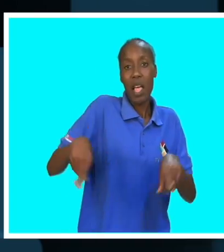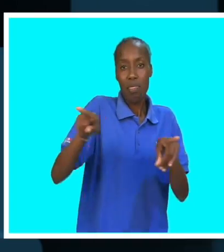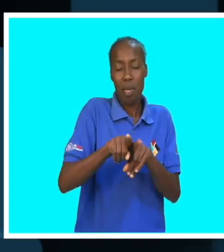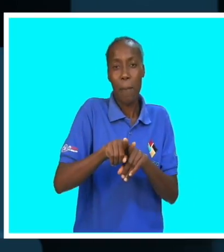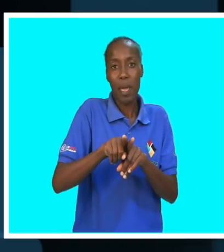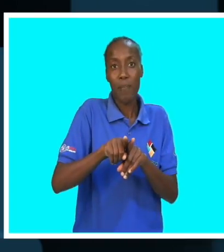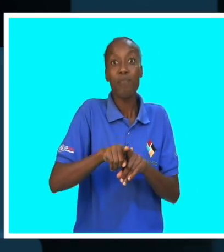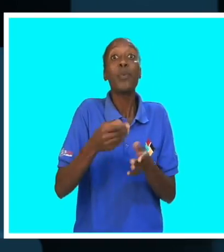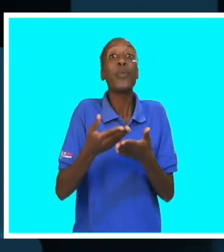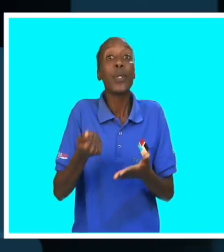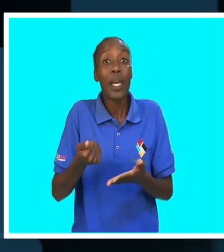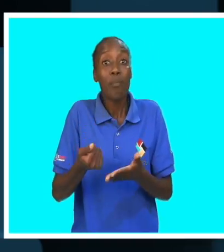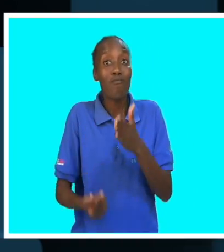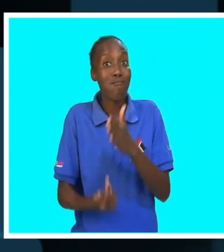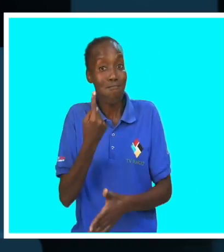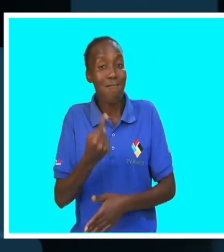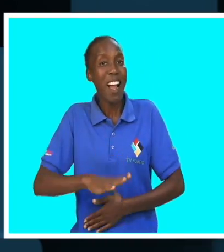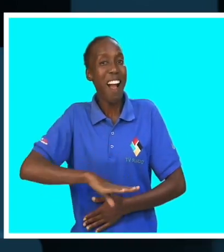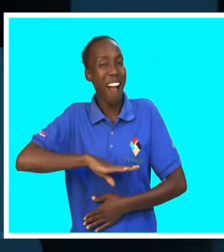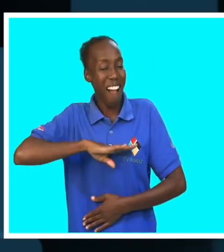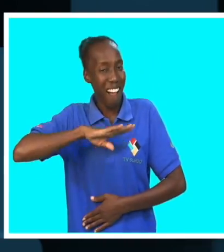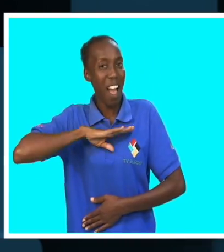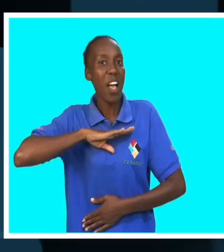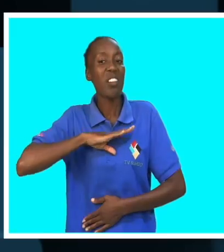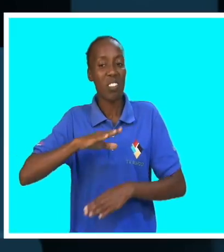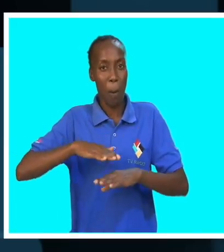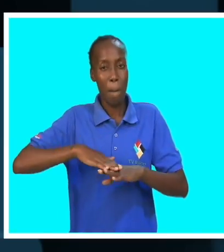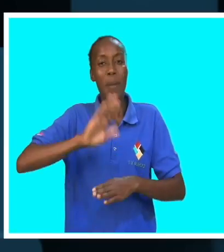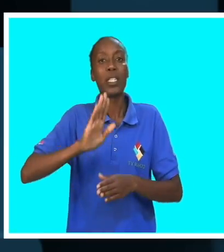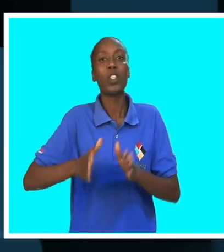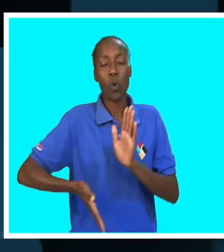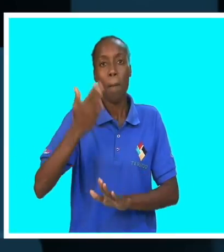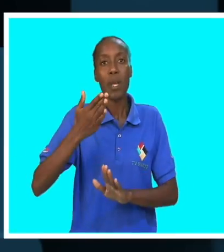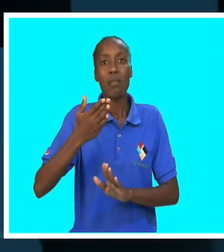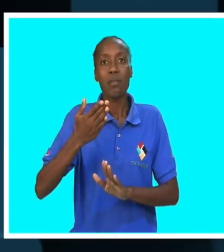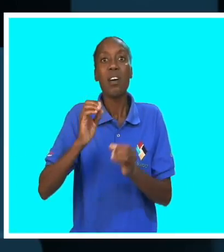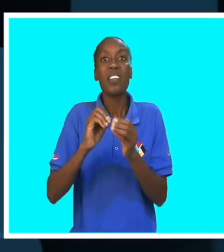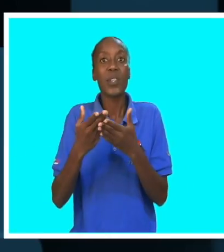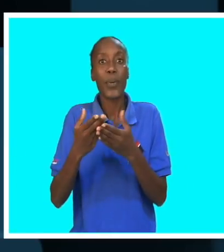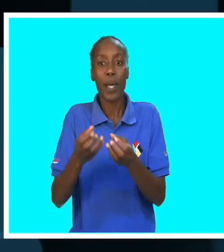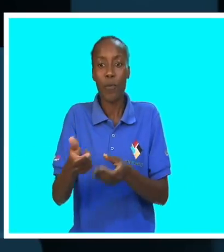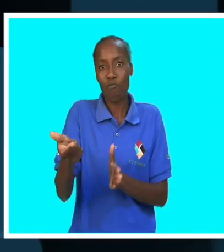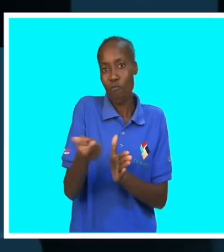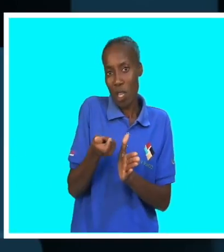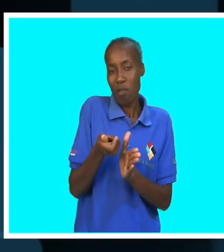ao fator de risco e idade para que o paciente desenvolva o câncer da próstata.